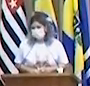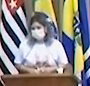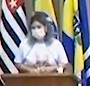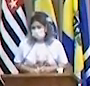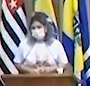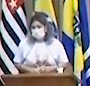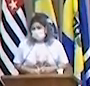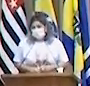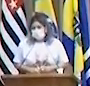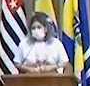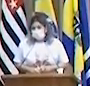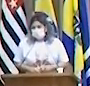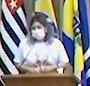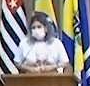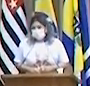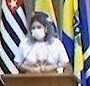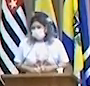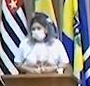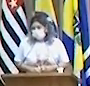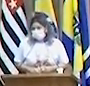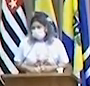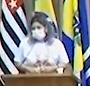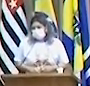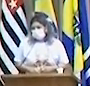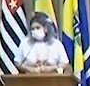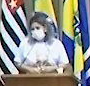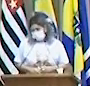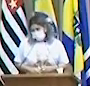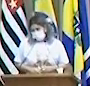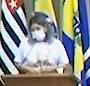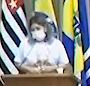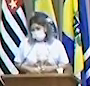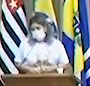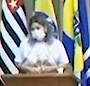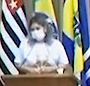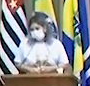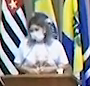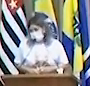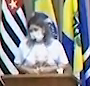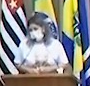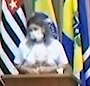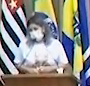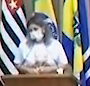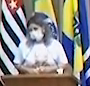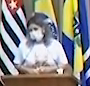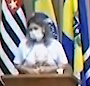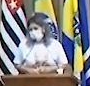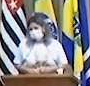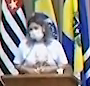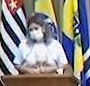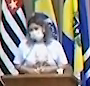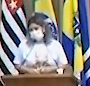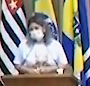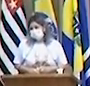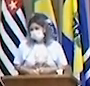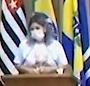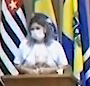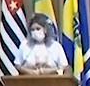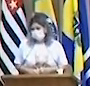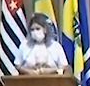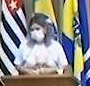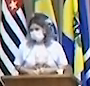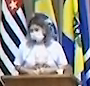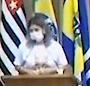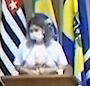suicídio. Nós estamos, né, como vocês sabem, o mês de setembro é o mês da campanha do suicídio,